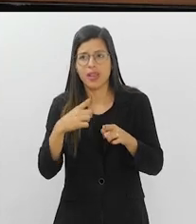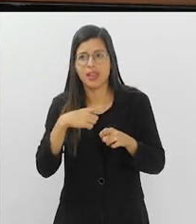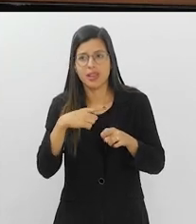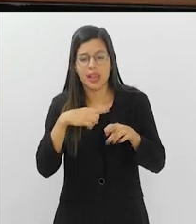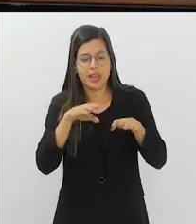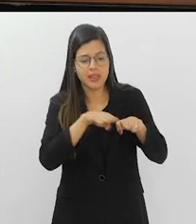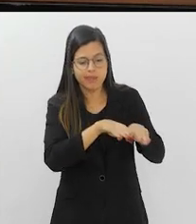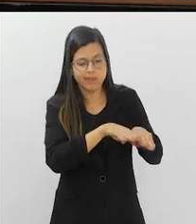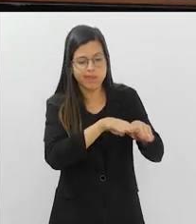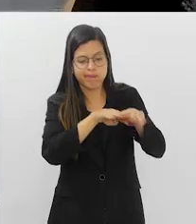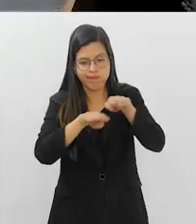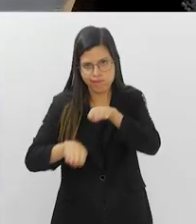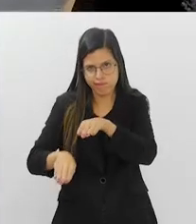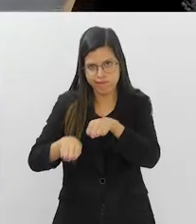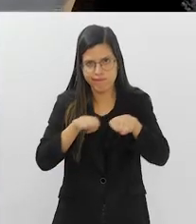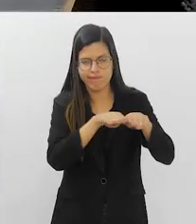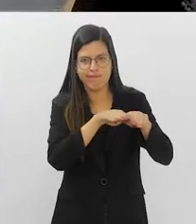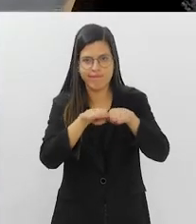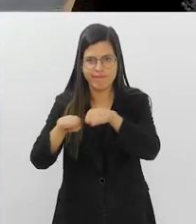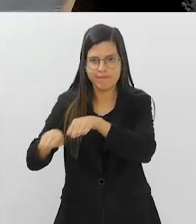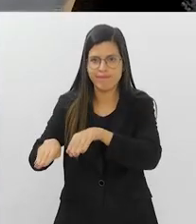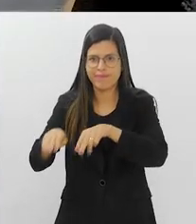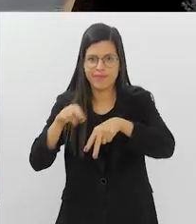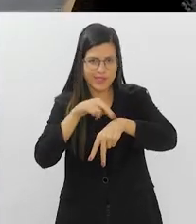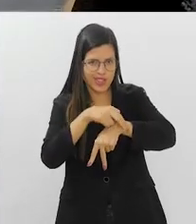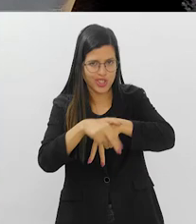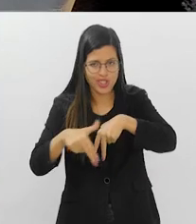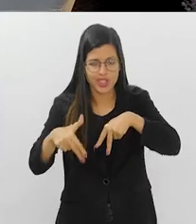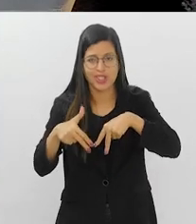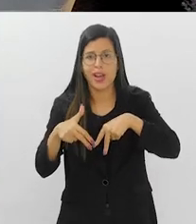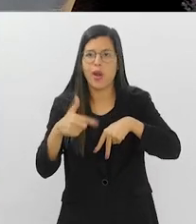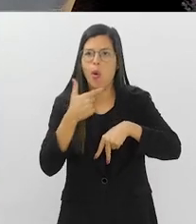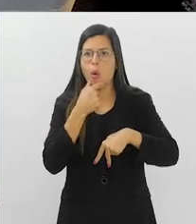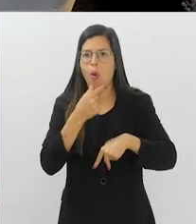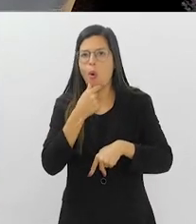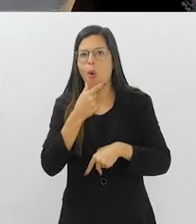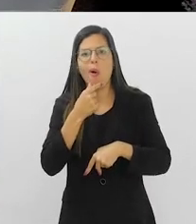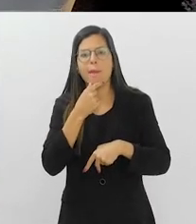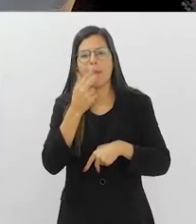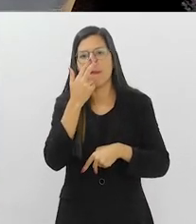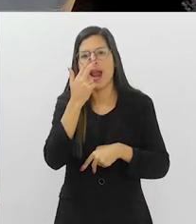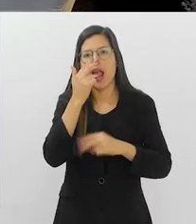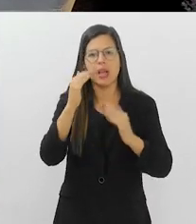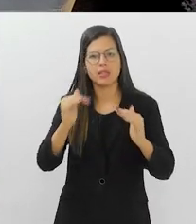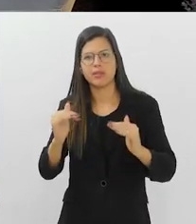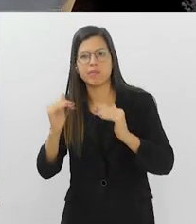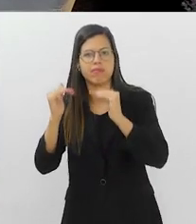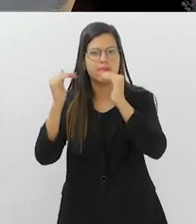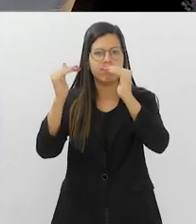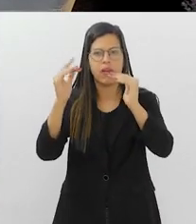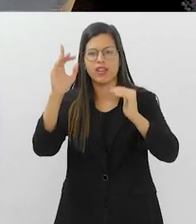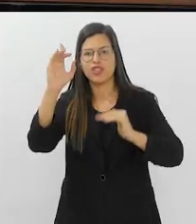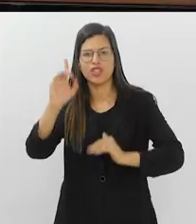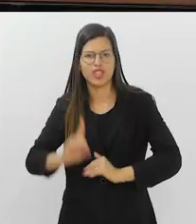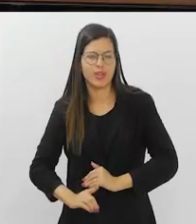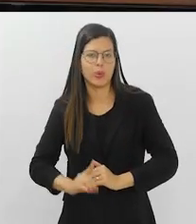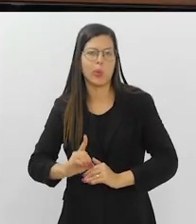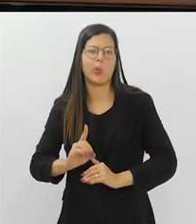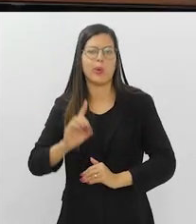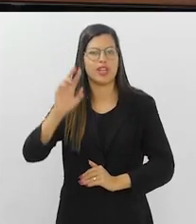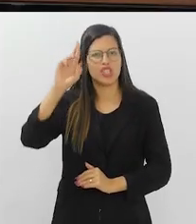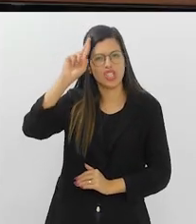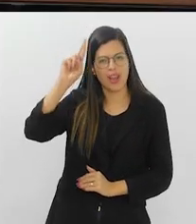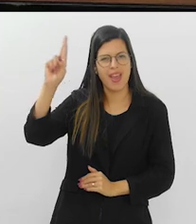de cargos, e hoje a gente ainda tem nas empresas uma lógica muito sexista, né? Os homens colocados ainda em cargos de chefia,